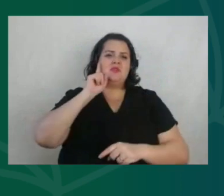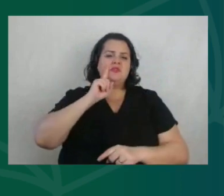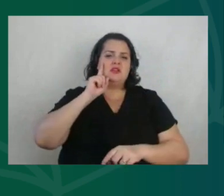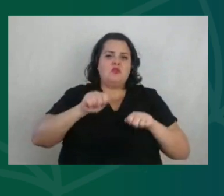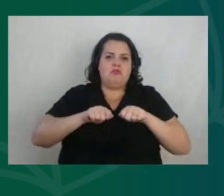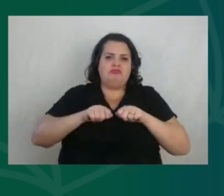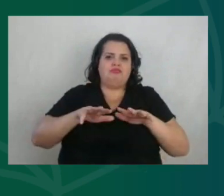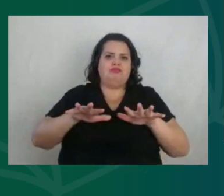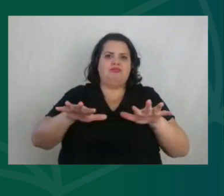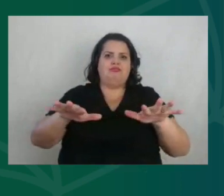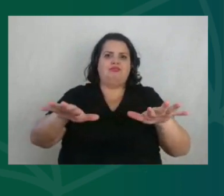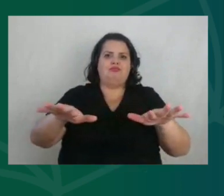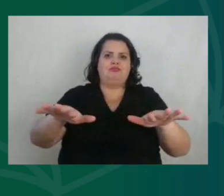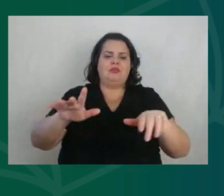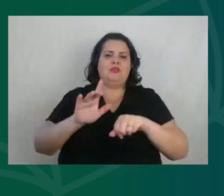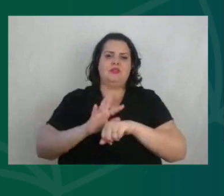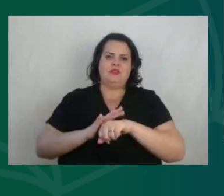passar?